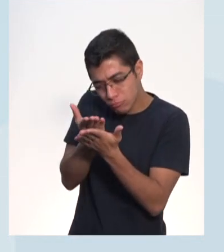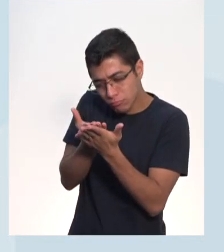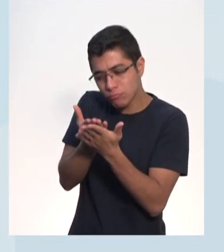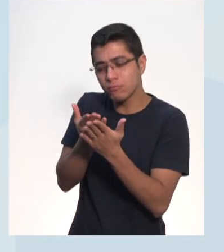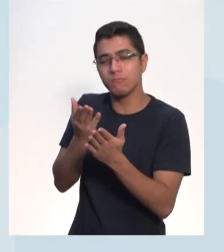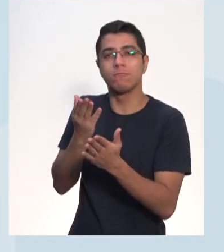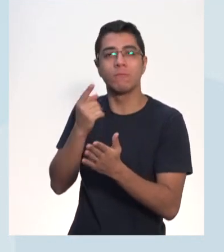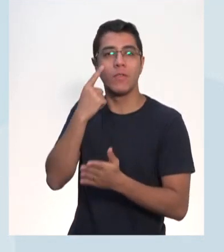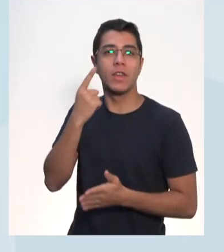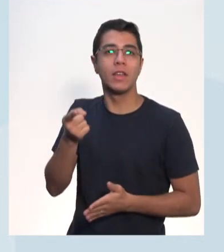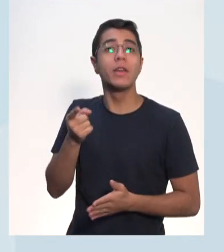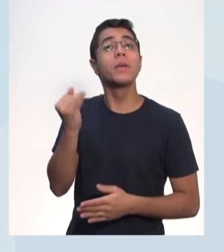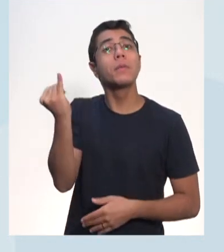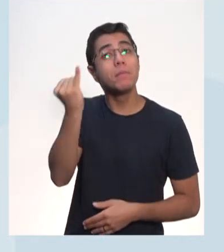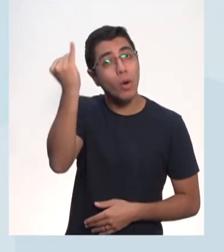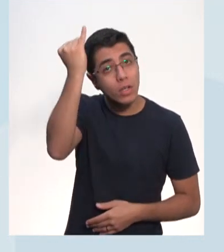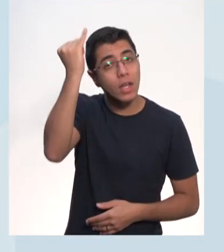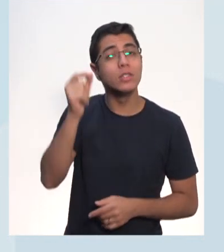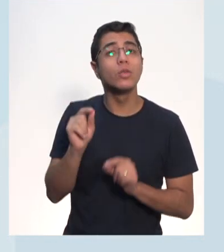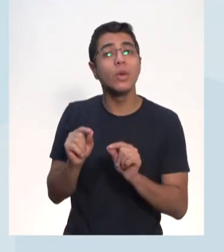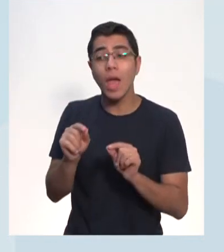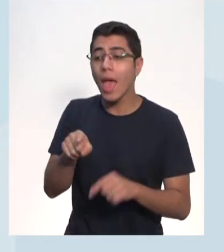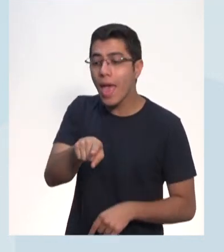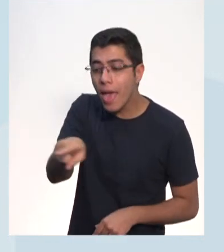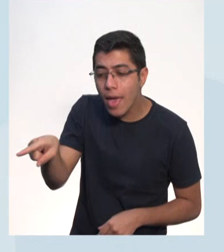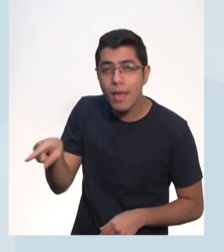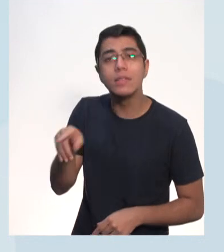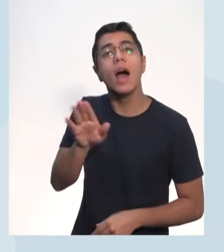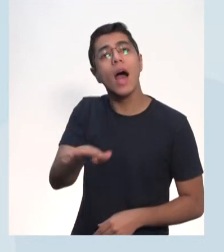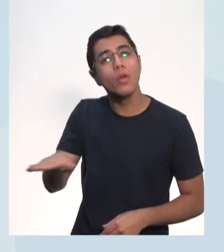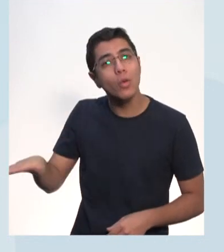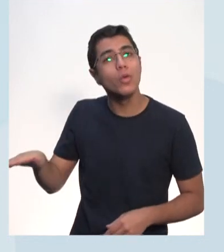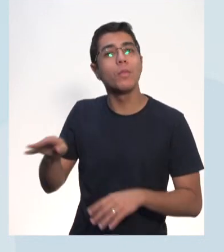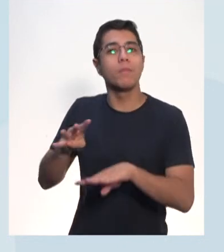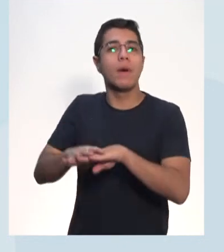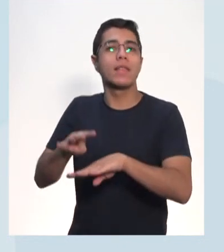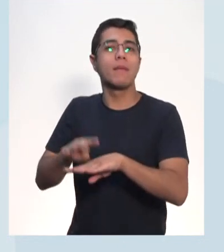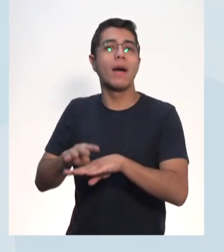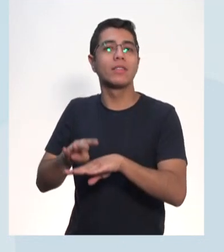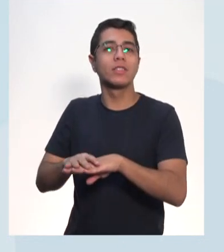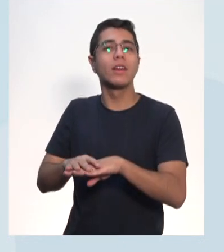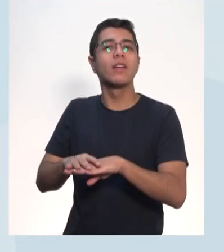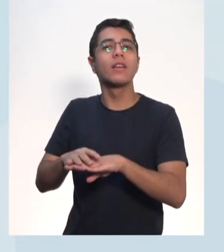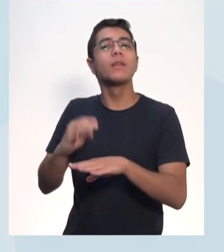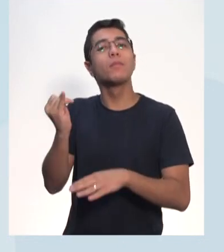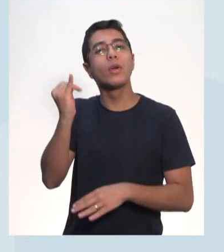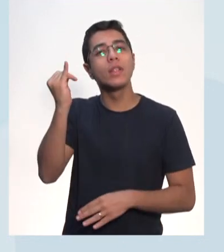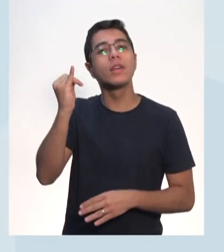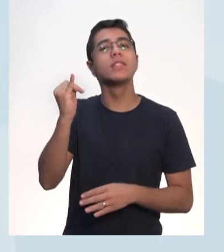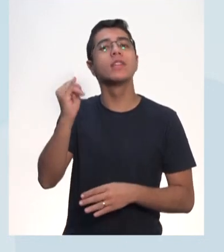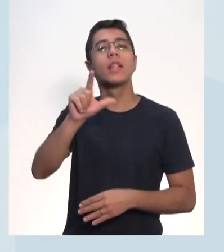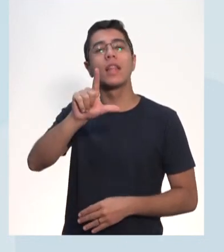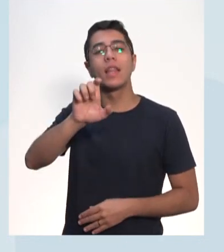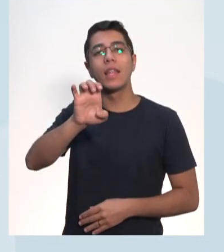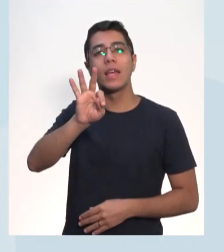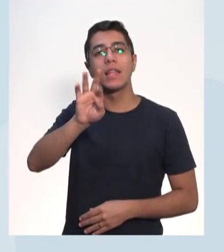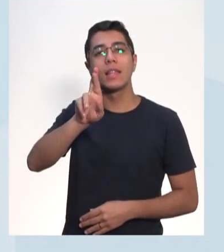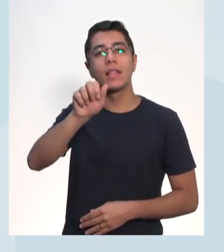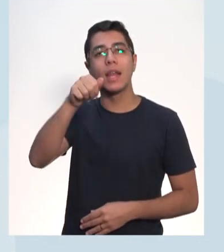do letramento matemática dos estudantes. Esse letramento é considerado e proposto na